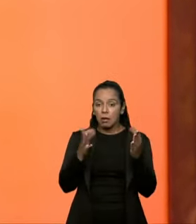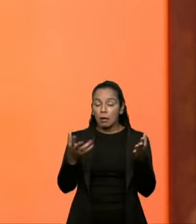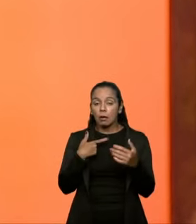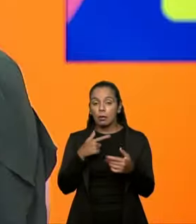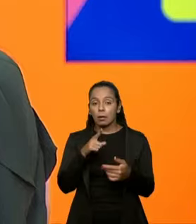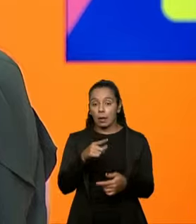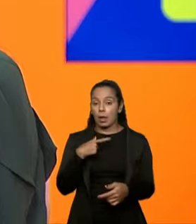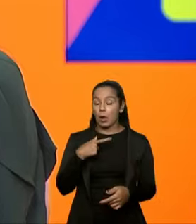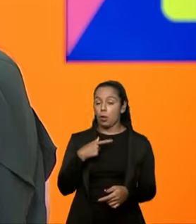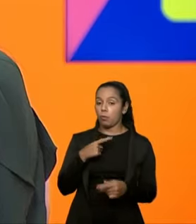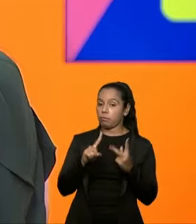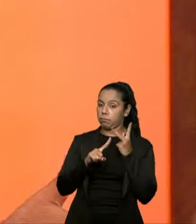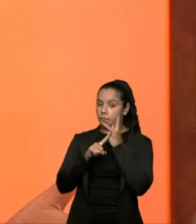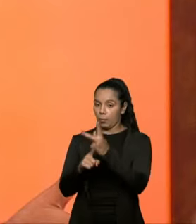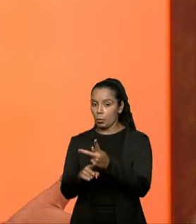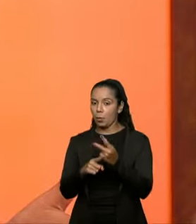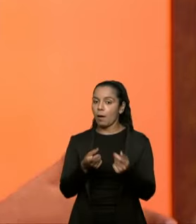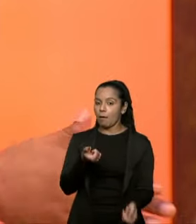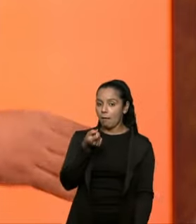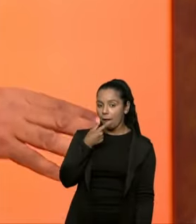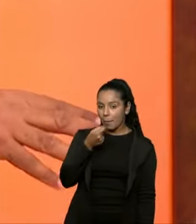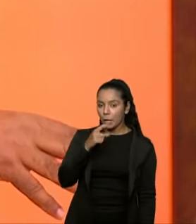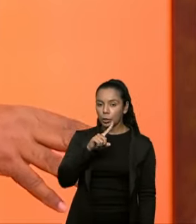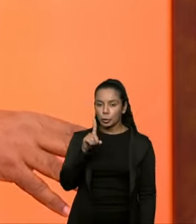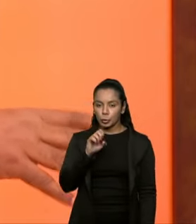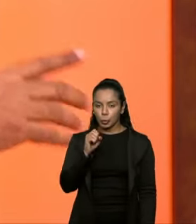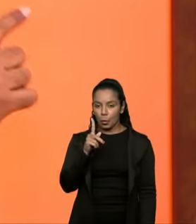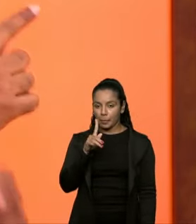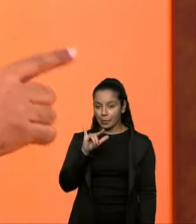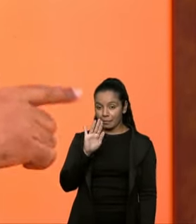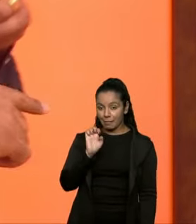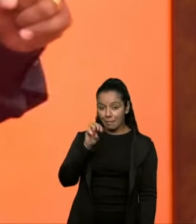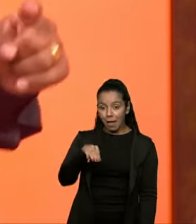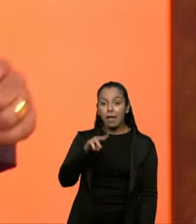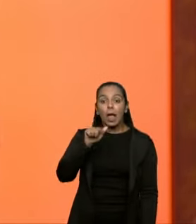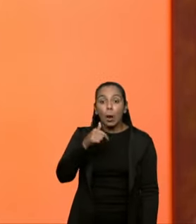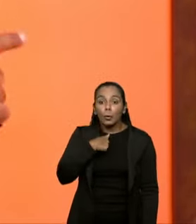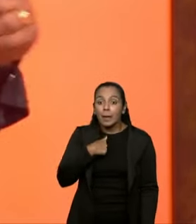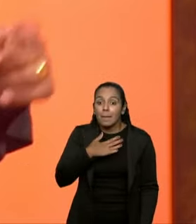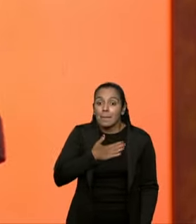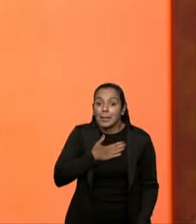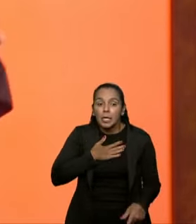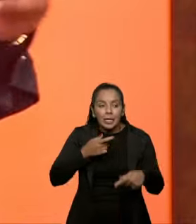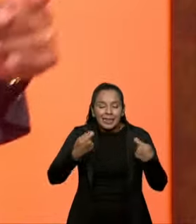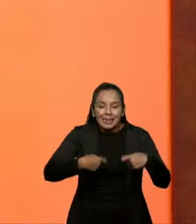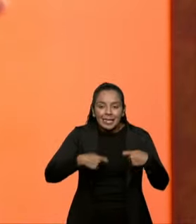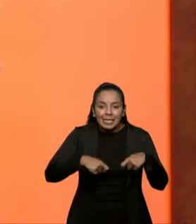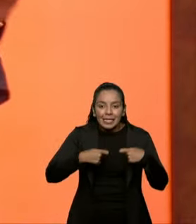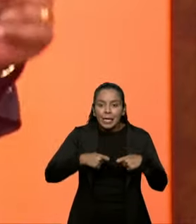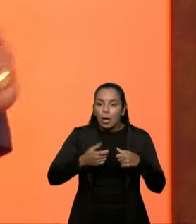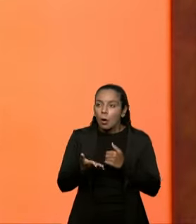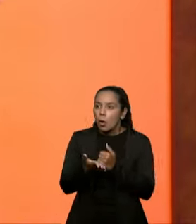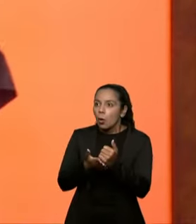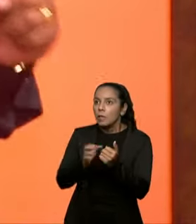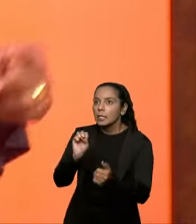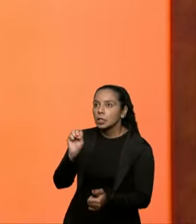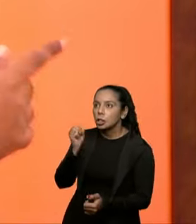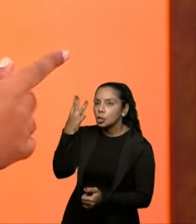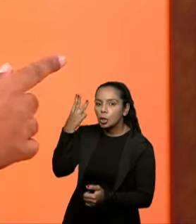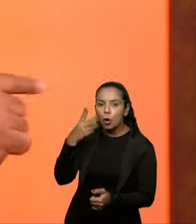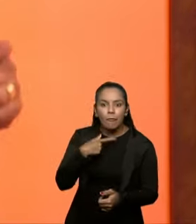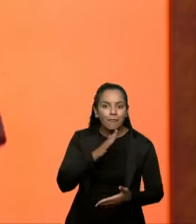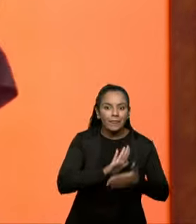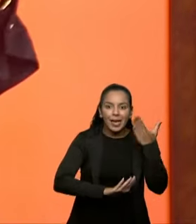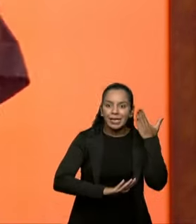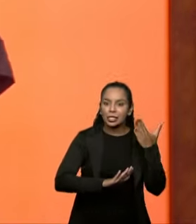Zolpidem, ela se dá justamente na minha necessidade de entrar. Quando eu vou fazer show, vou viajar, aquela coisa